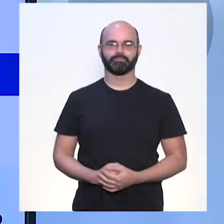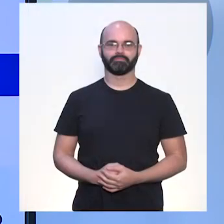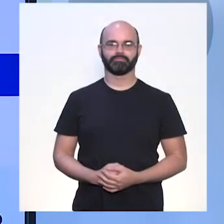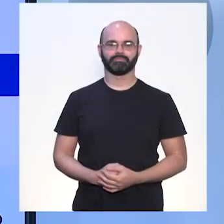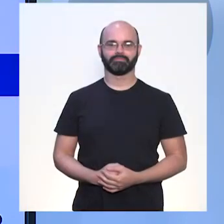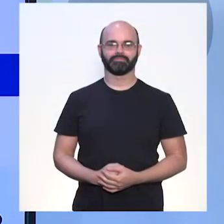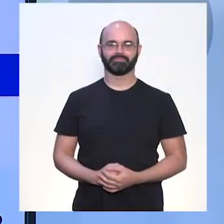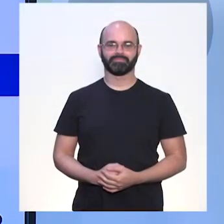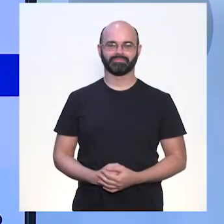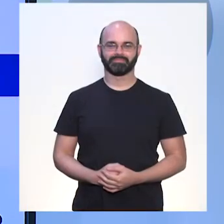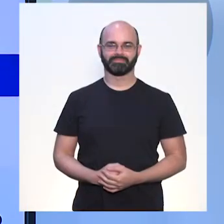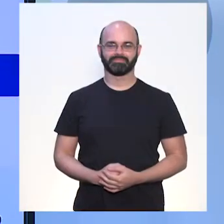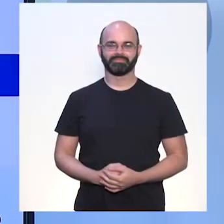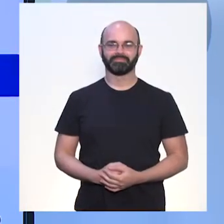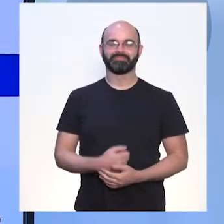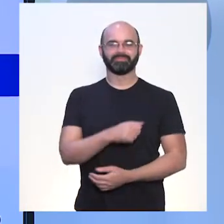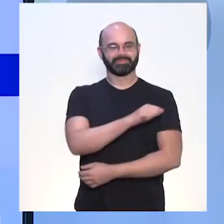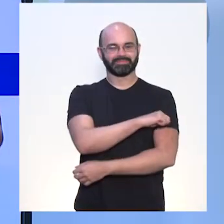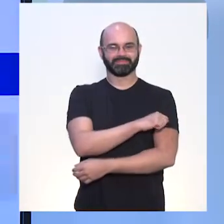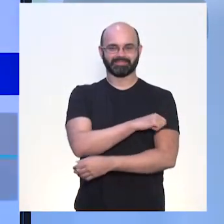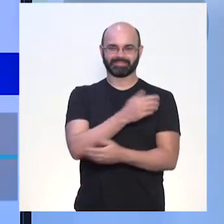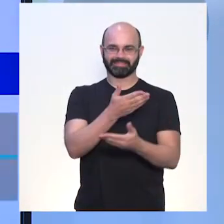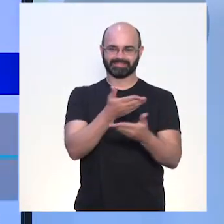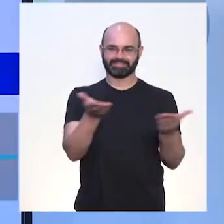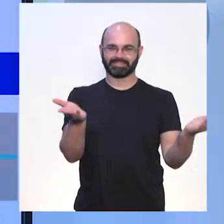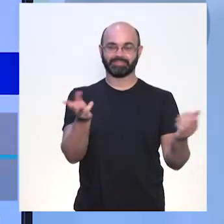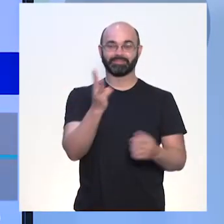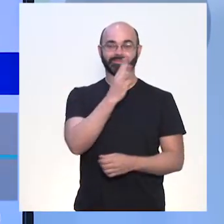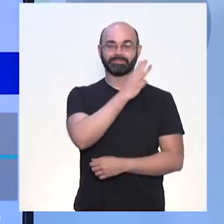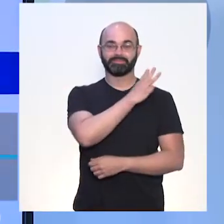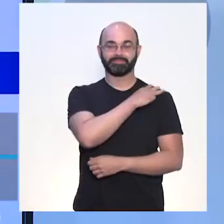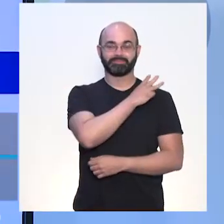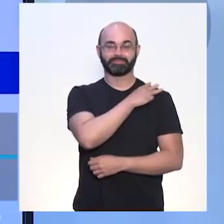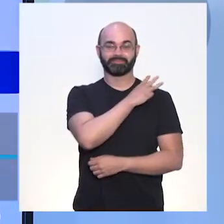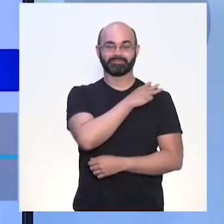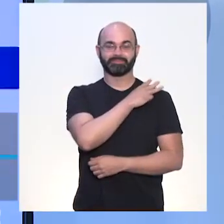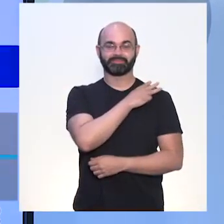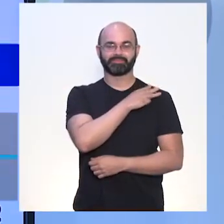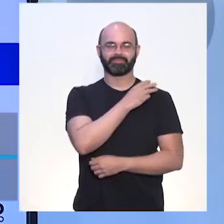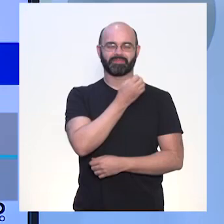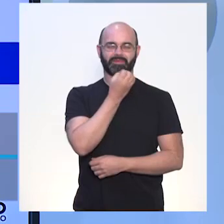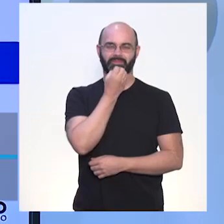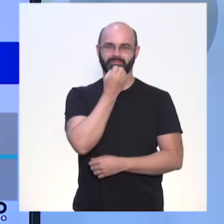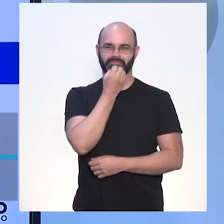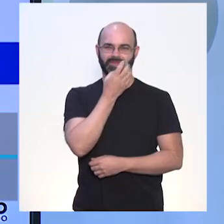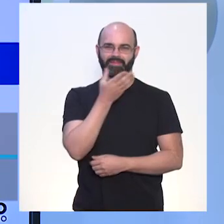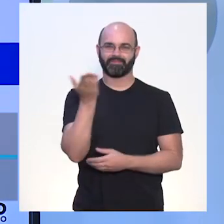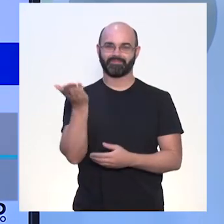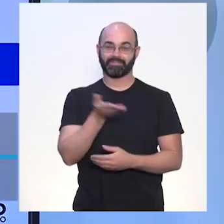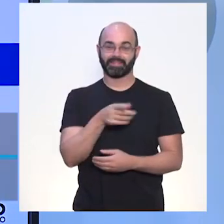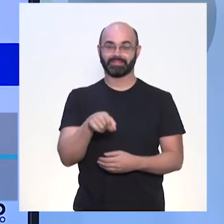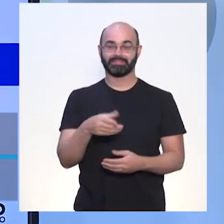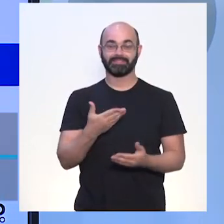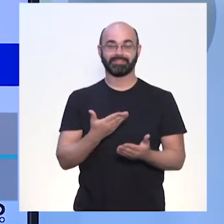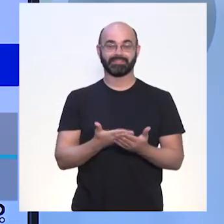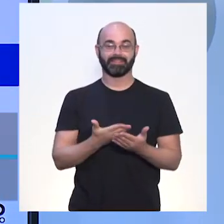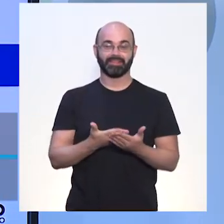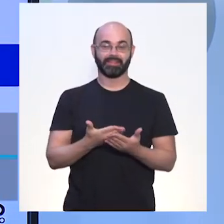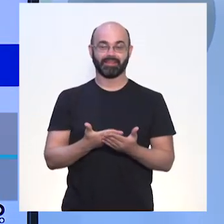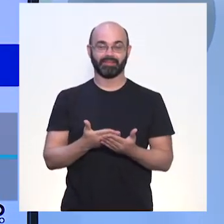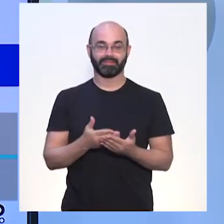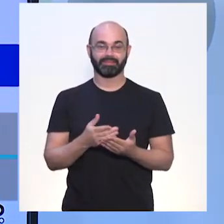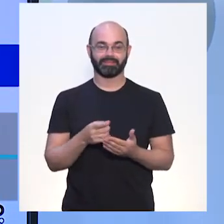Olá, estudantes do terceirão, sejam bem-vindos para essa aula, uma aula que nós vamos continuar falando da rapidez